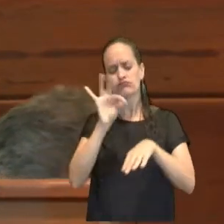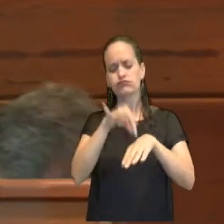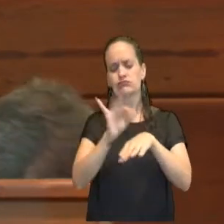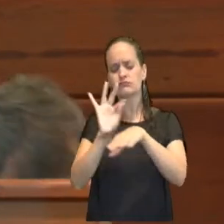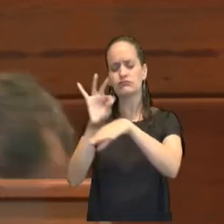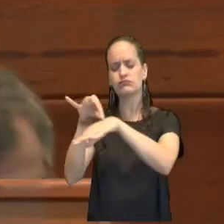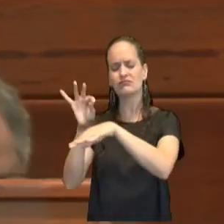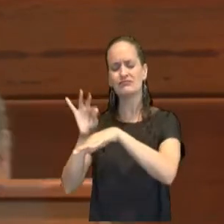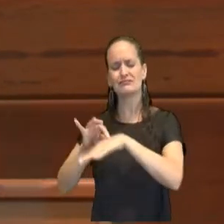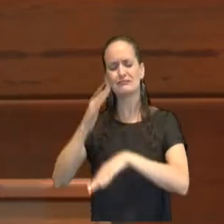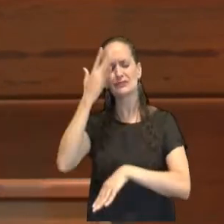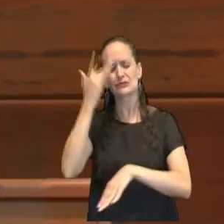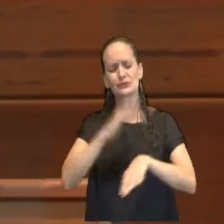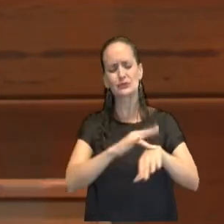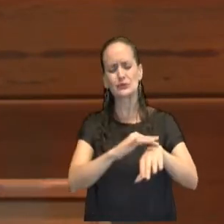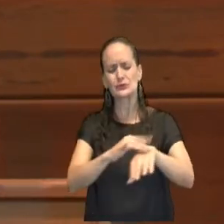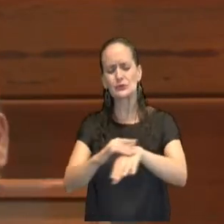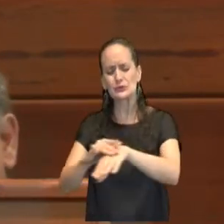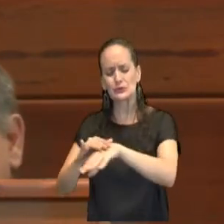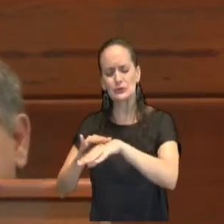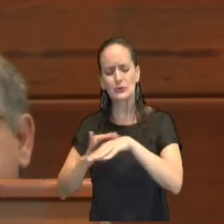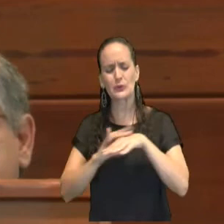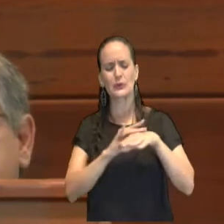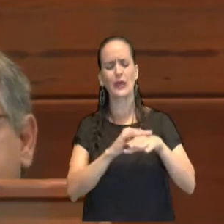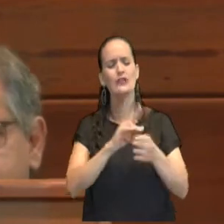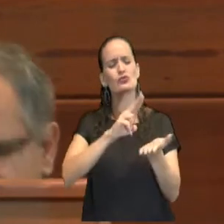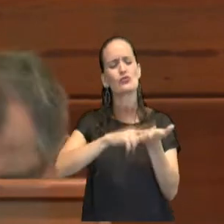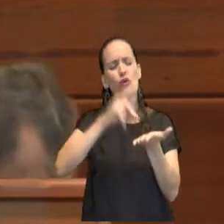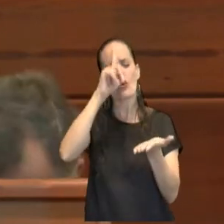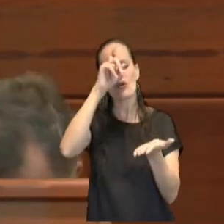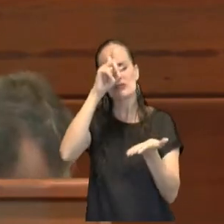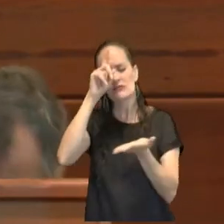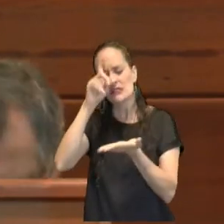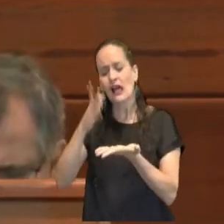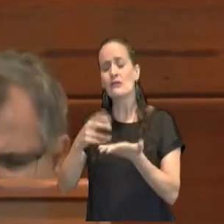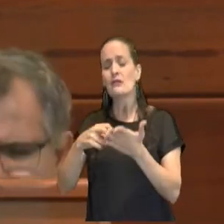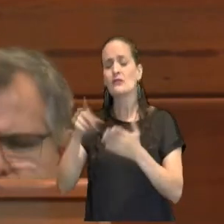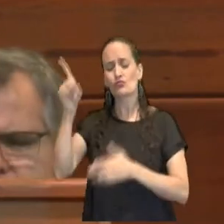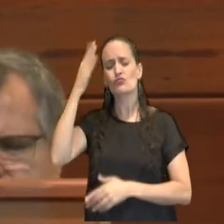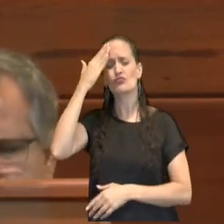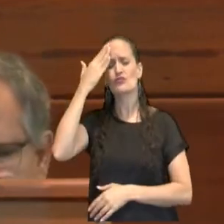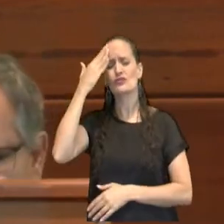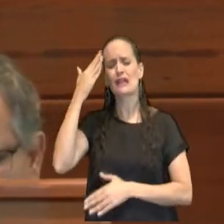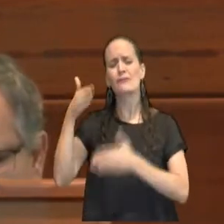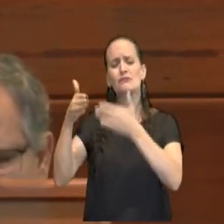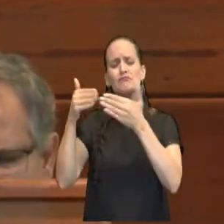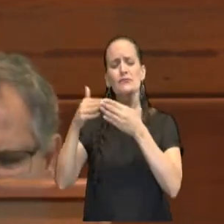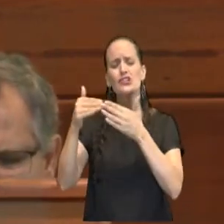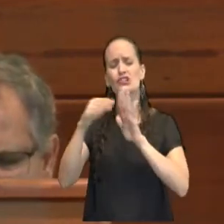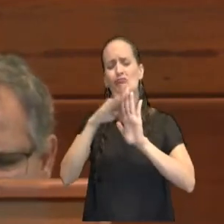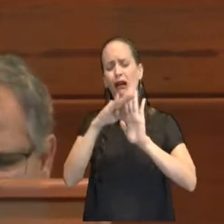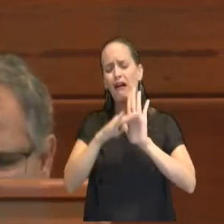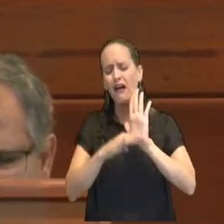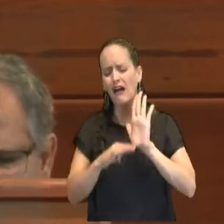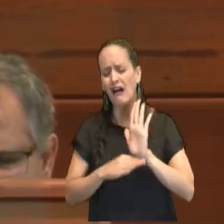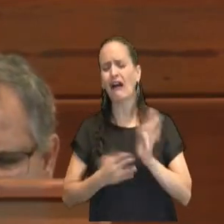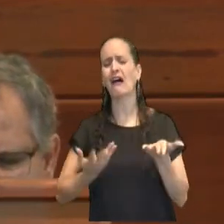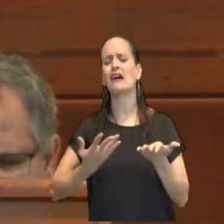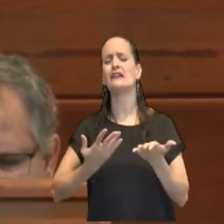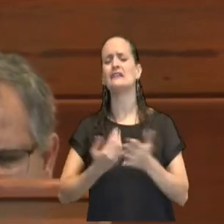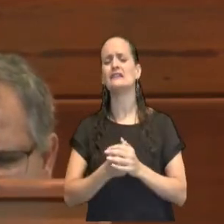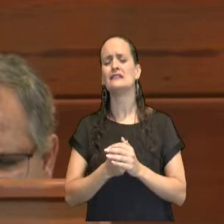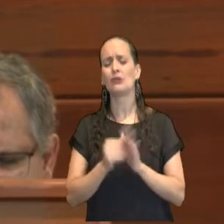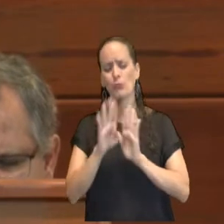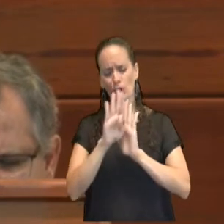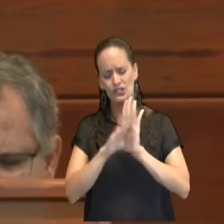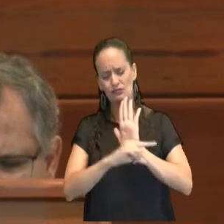Helenauro também, nosso irmão Marcos Ribas, ó Deus, aqueles pedidos que estão sendo, ó Deus, colocados no boletim de nossa igreja,